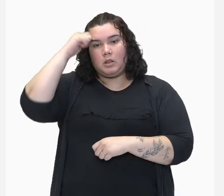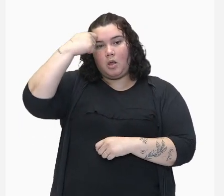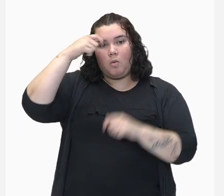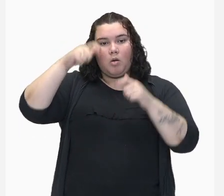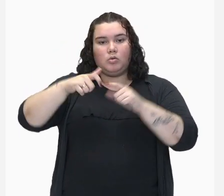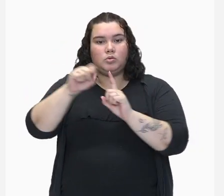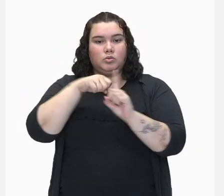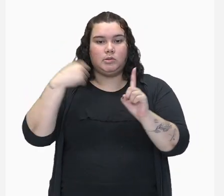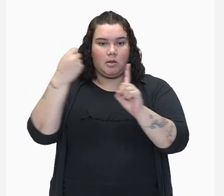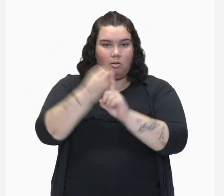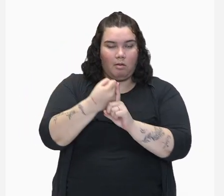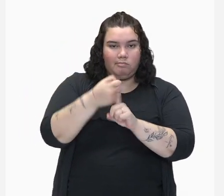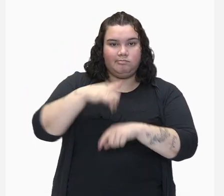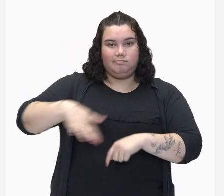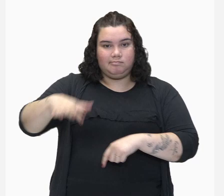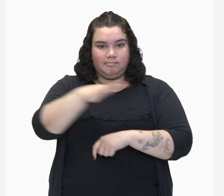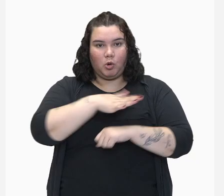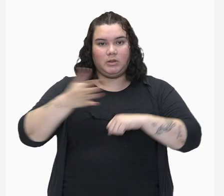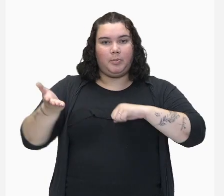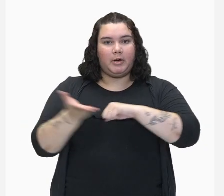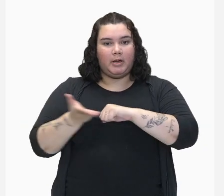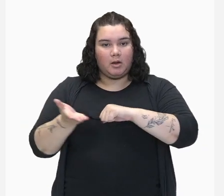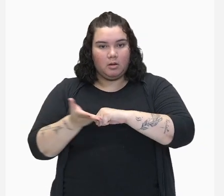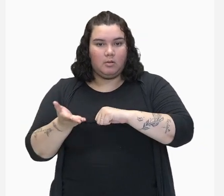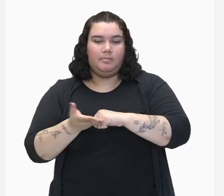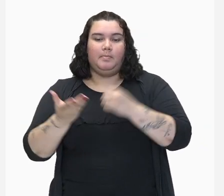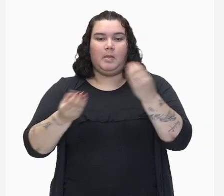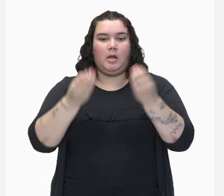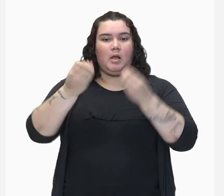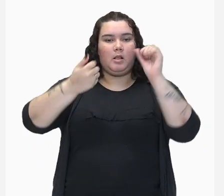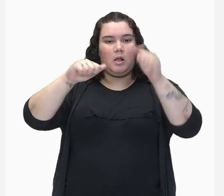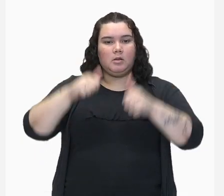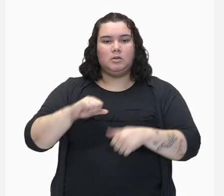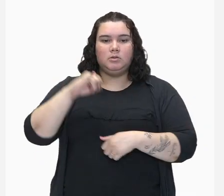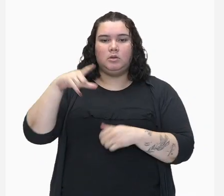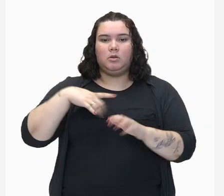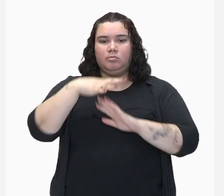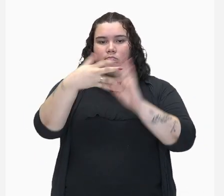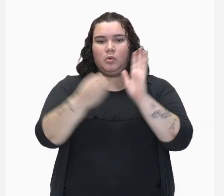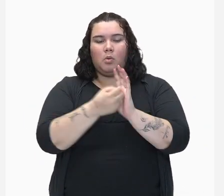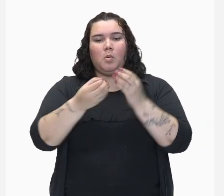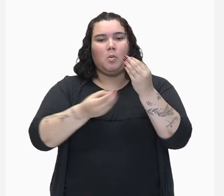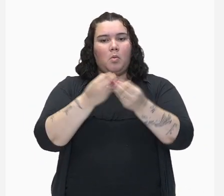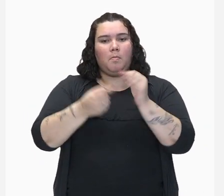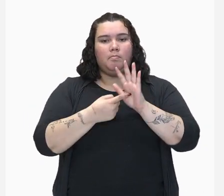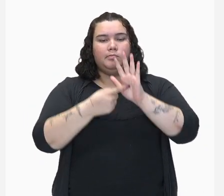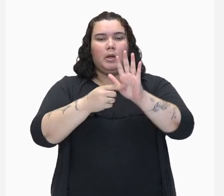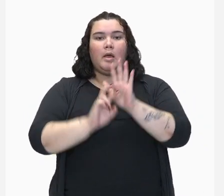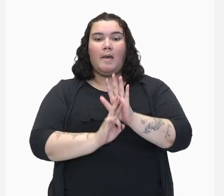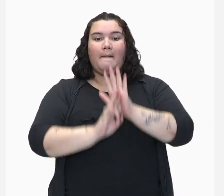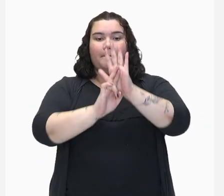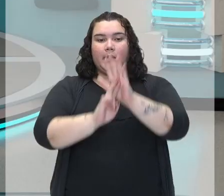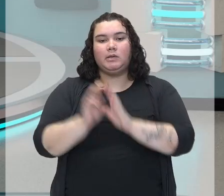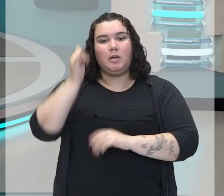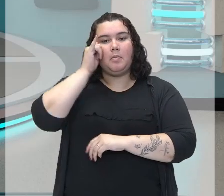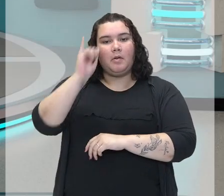da resistência social e política, especialmente em campanhas contra o racismo e pela justiça